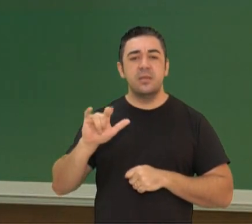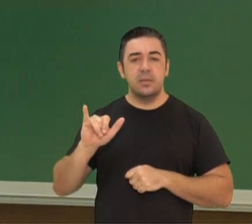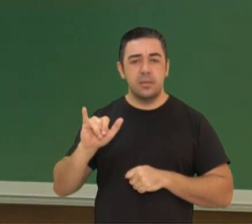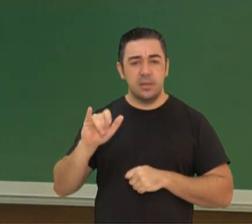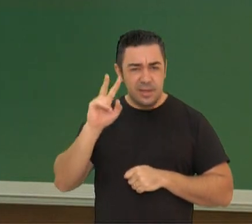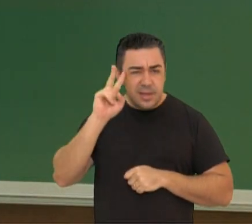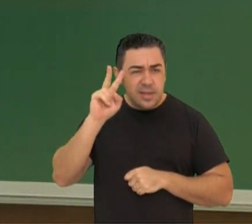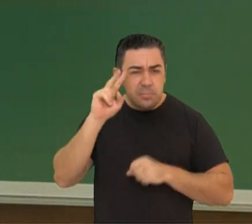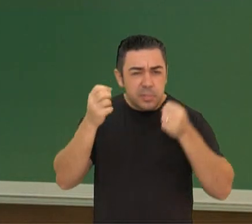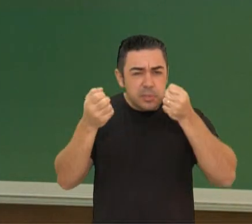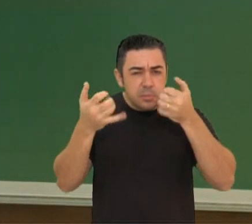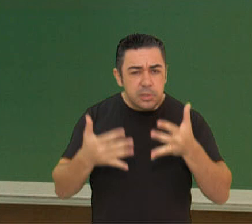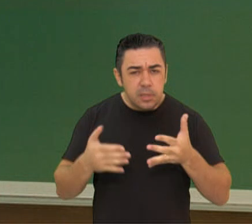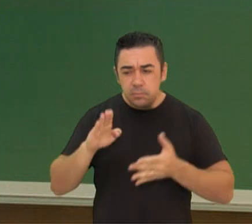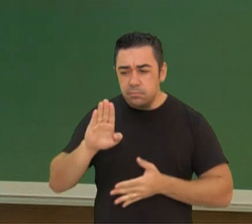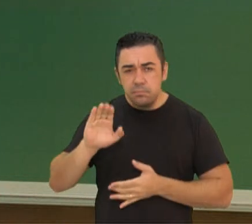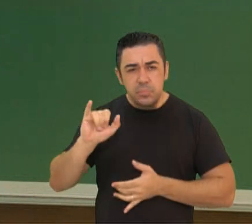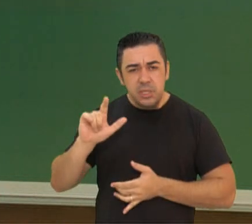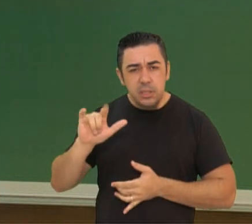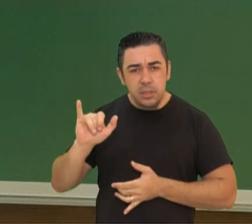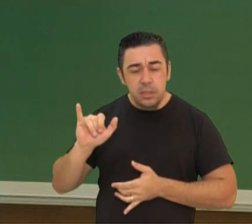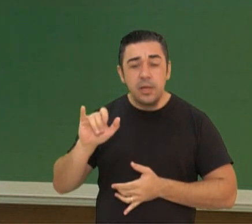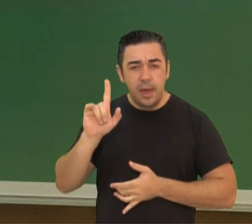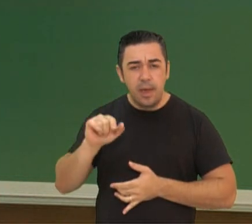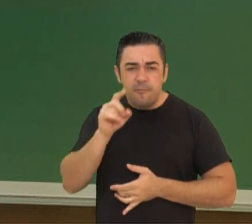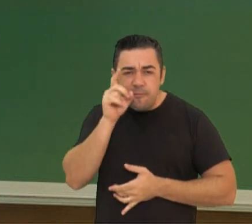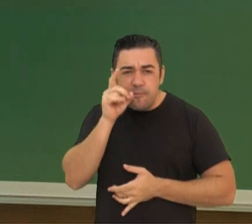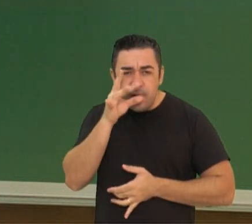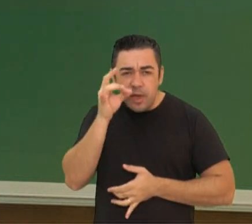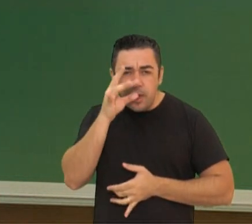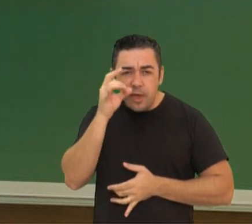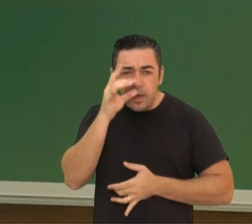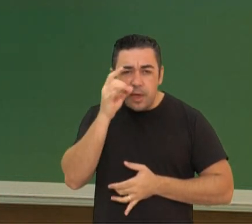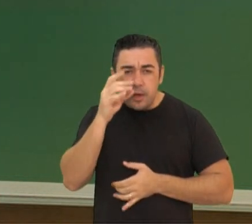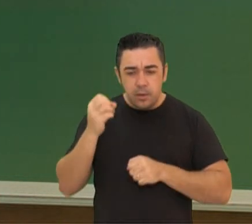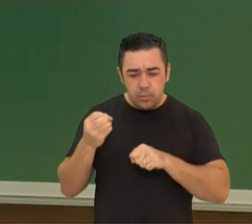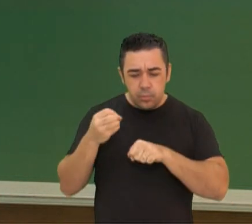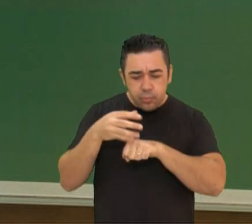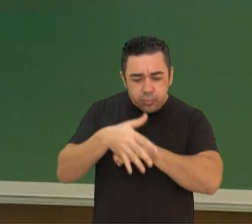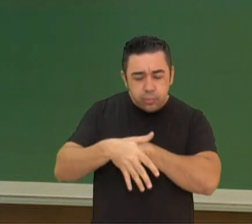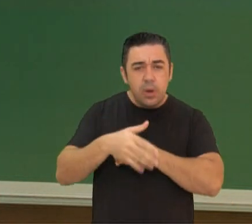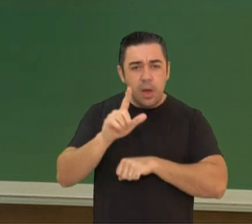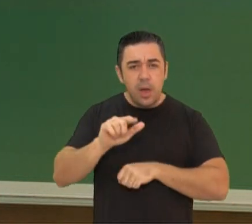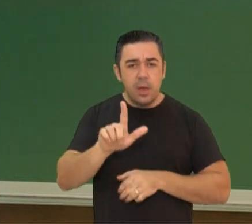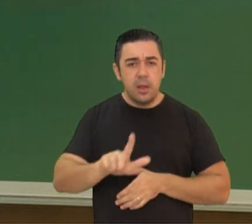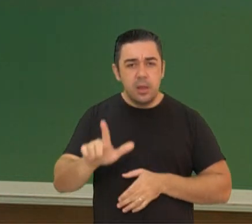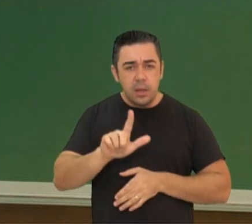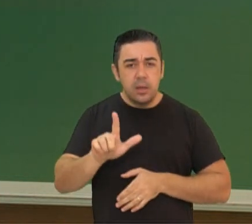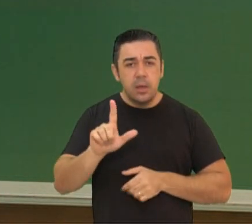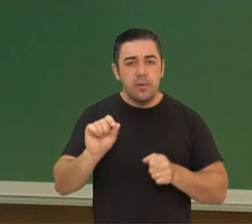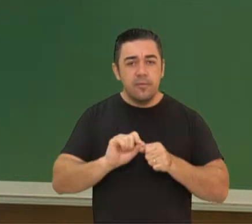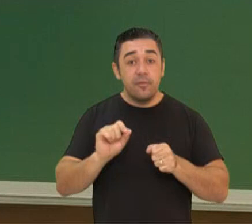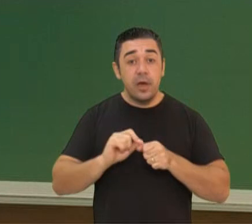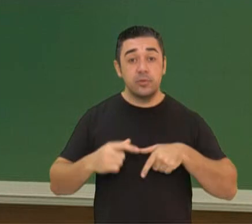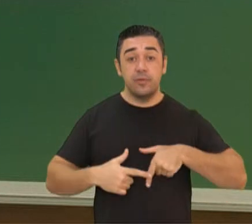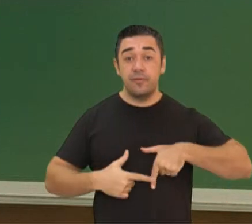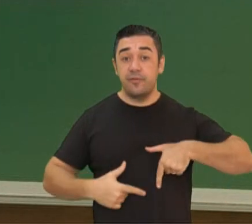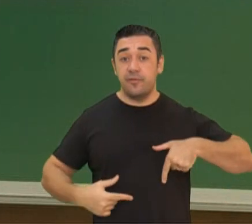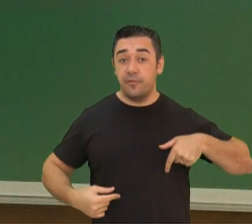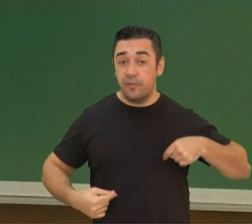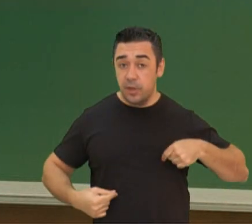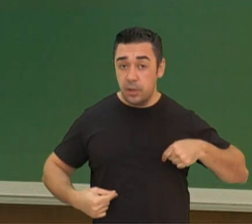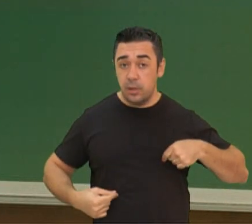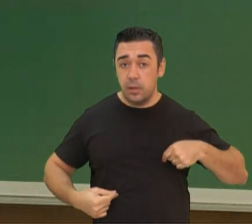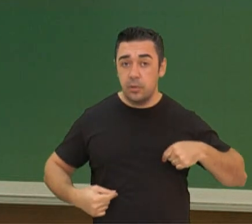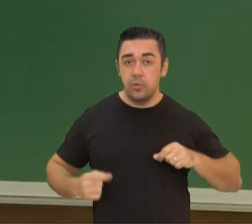nós comentamos que a bile é um líquido esverdeado e ela é um líquido produzido pelo nosso fígado que